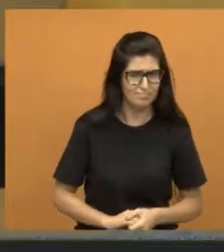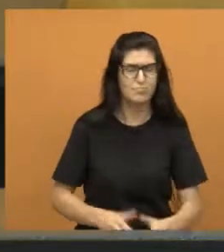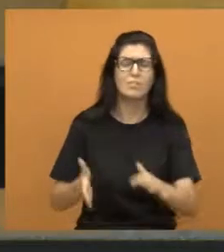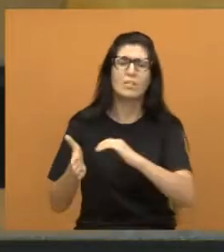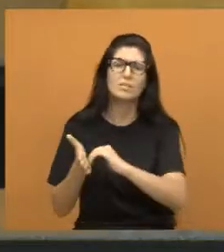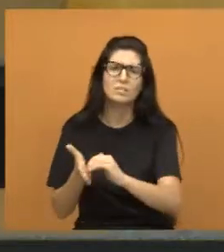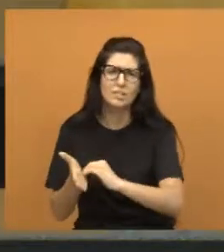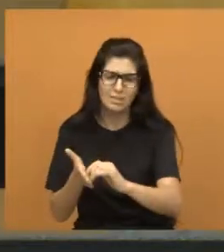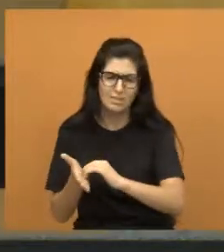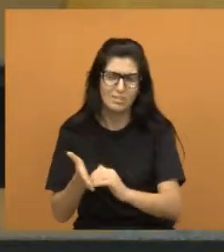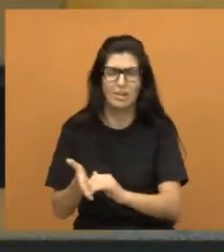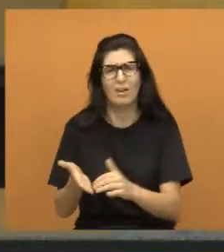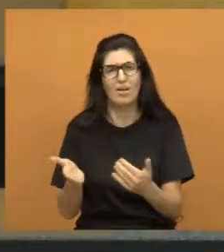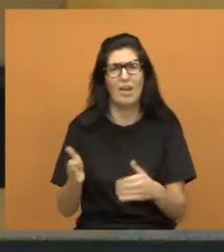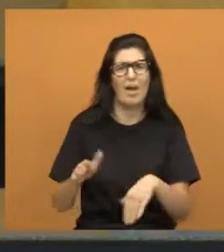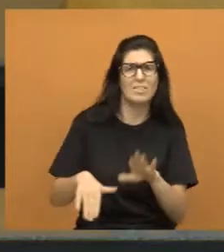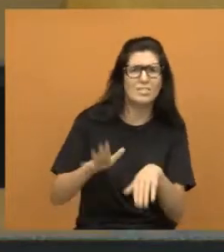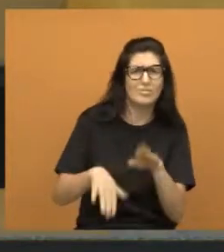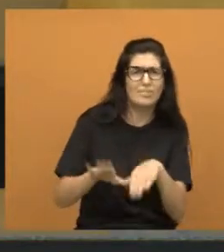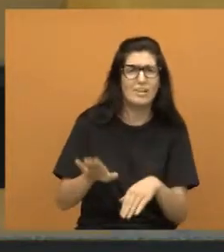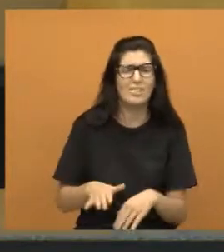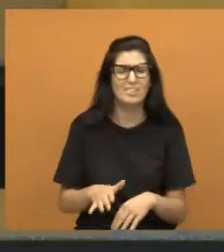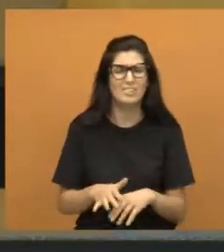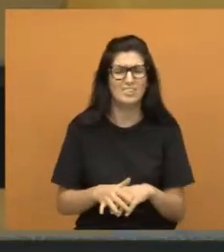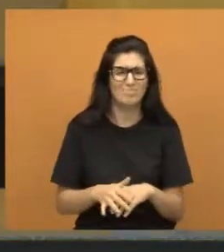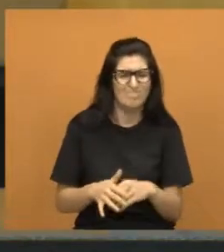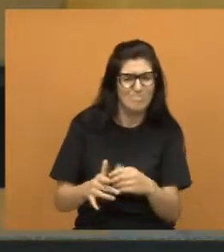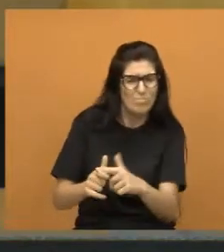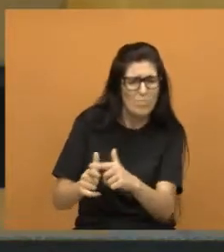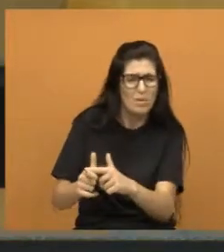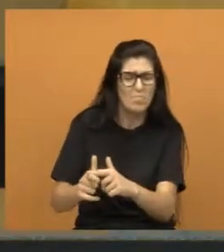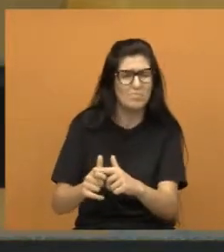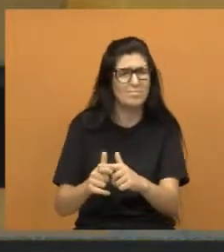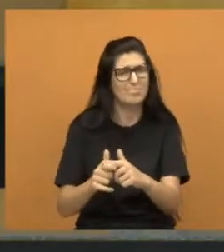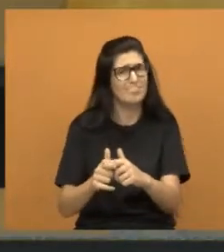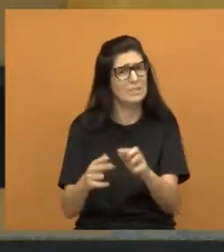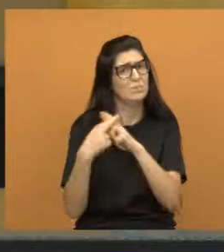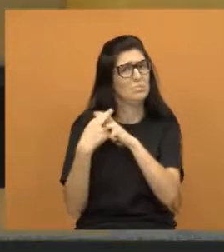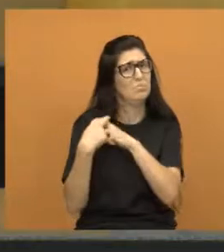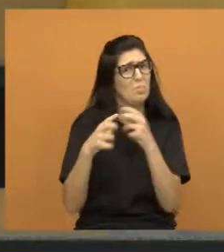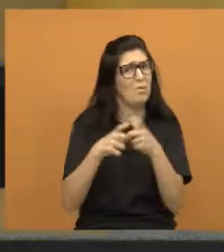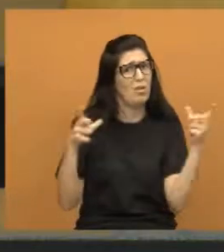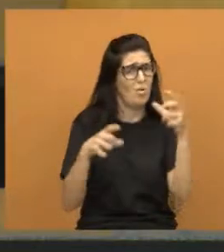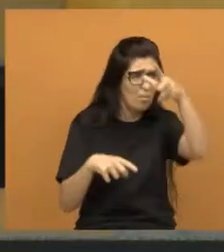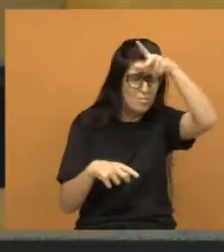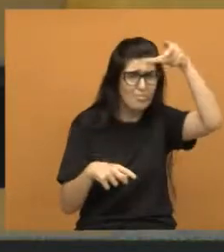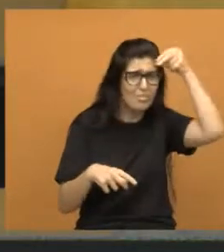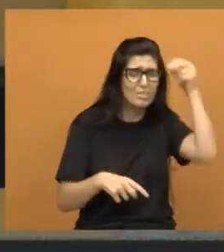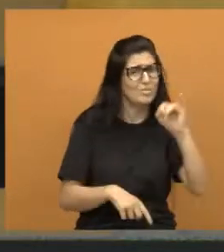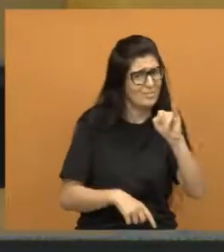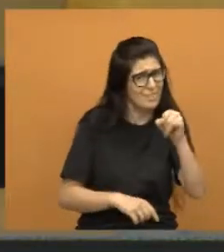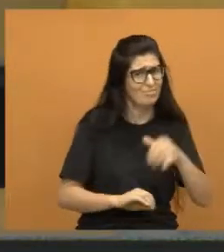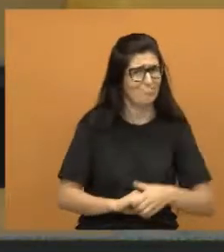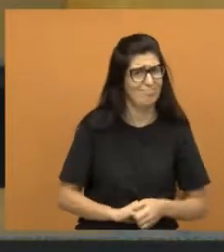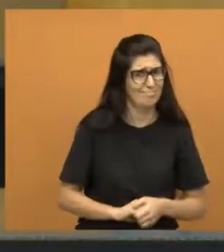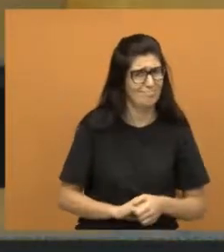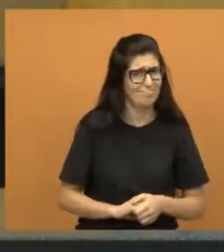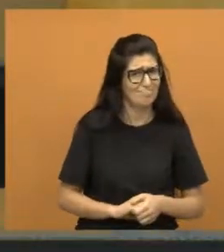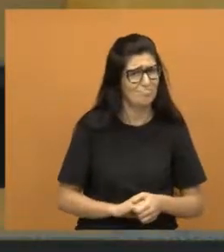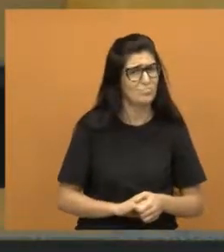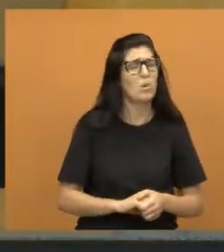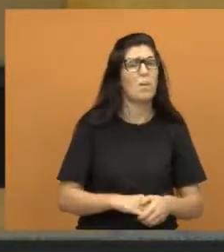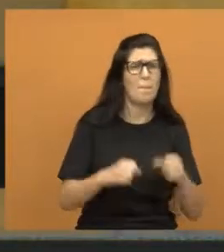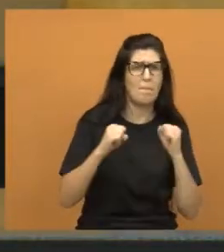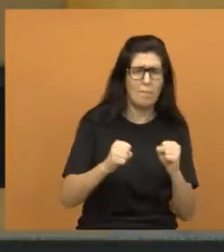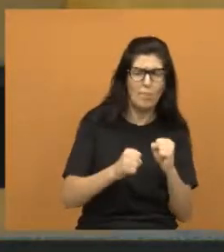der uma escorregadinha no seu dever, sobra para o prefeito. E a responsabilidade, no entanto, é nossa. E nós temos